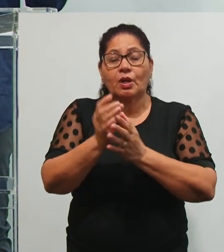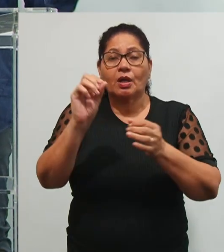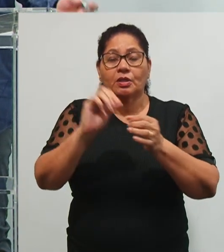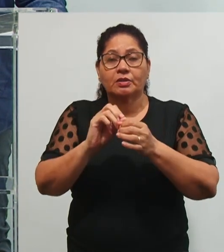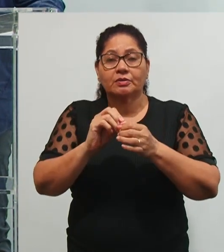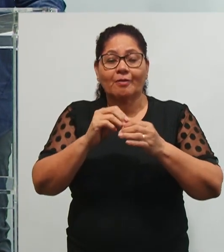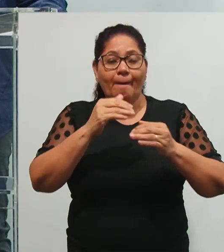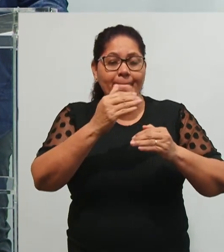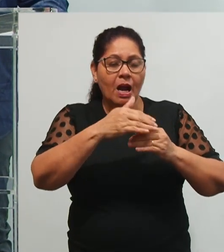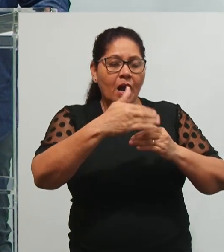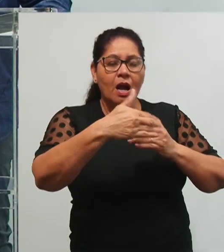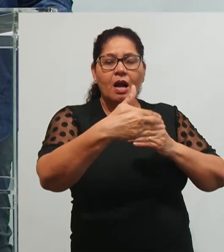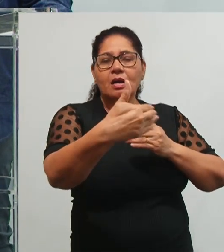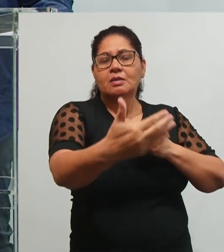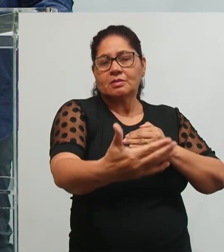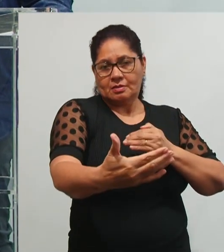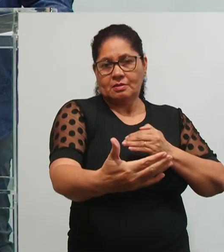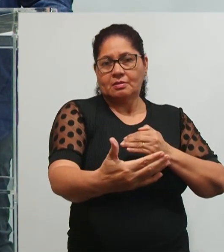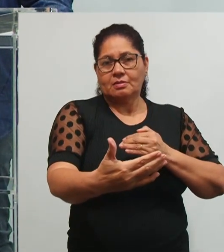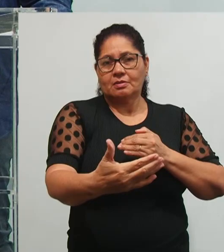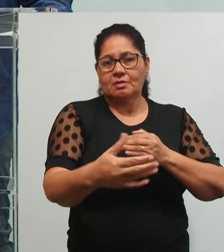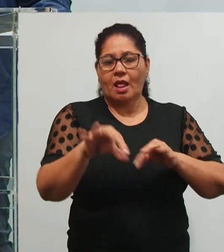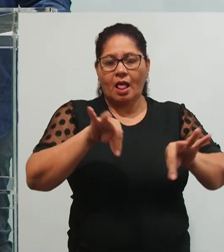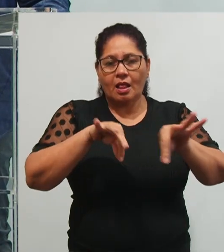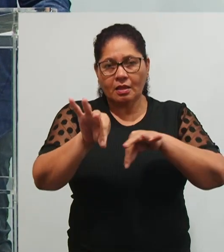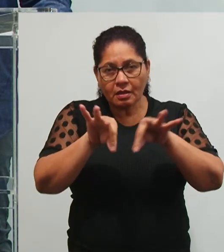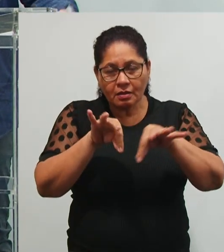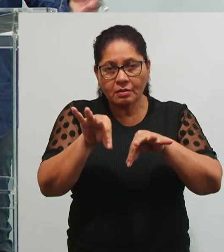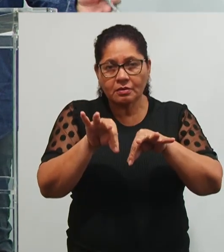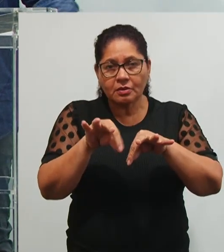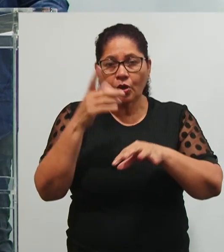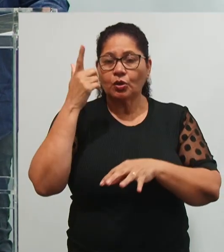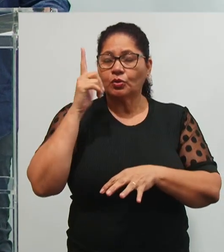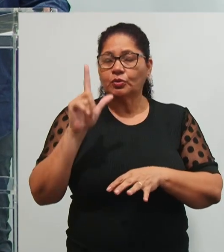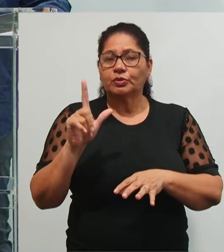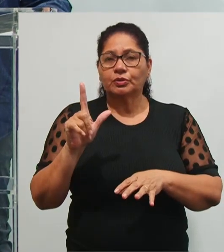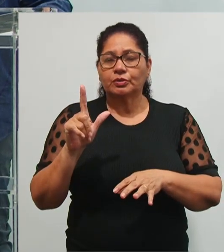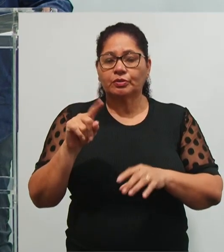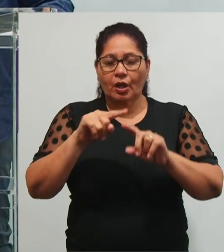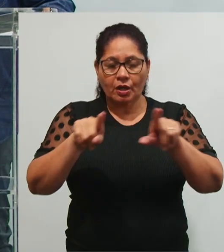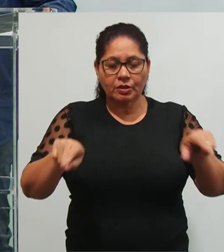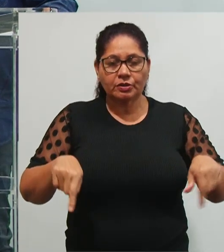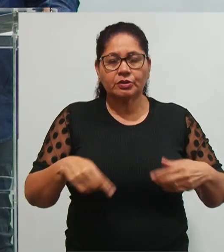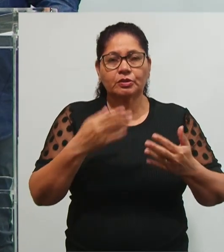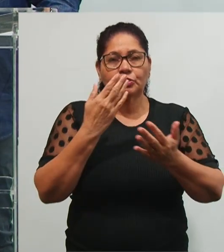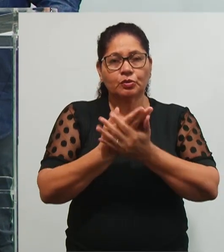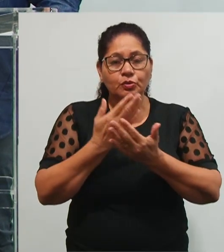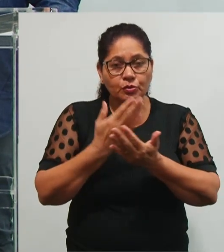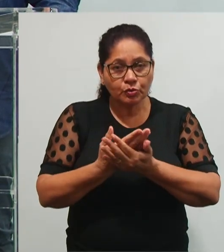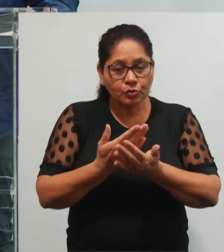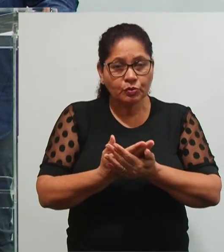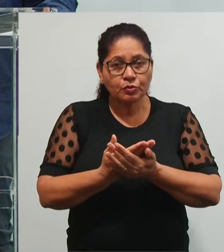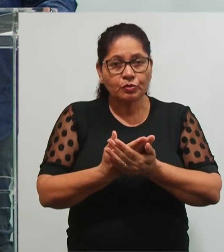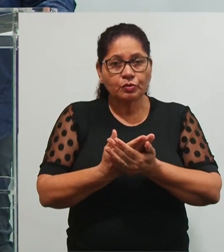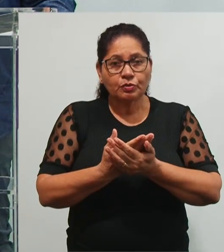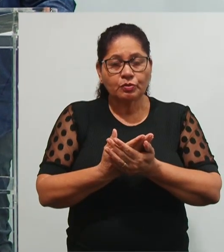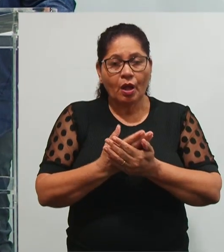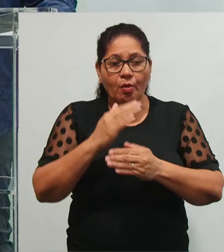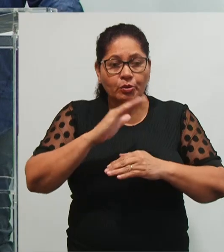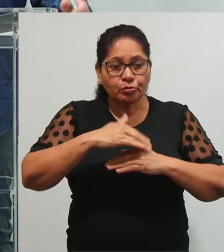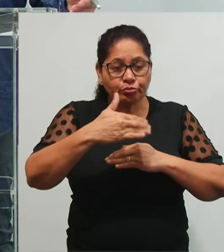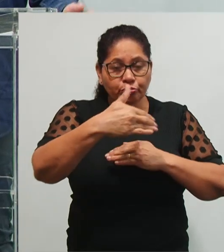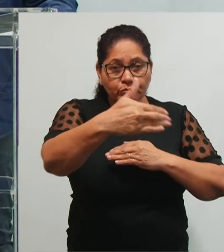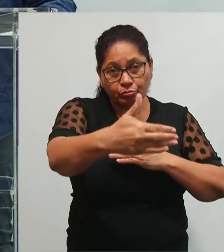o desenvolvimento, desse plano, para que a gente consiga estar aqui em sala de aula com vocês e possa